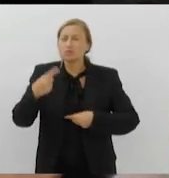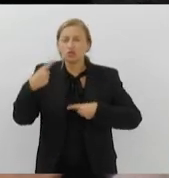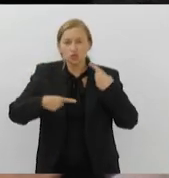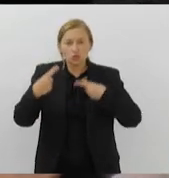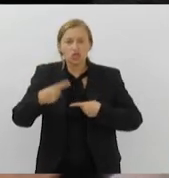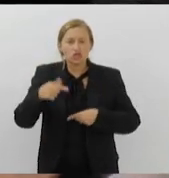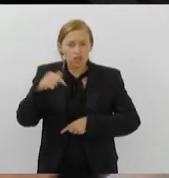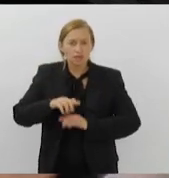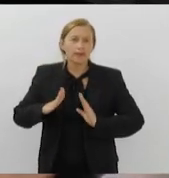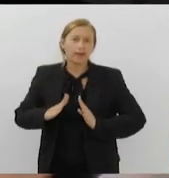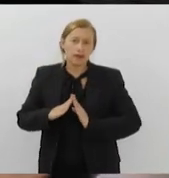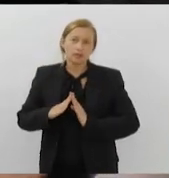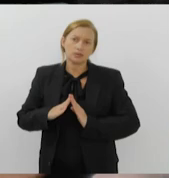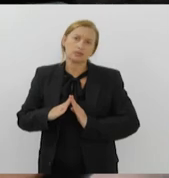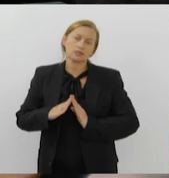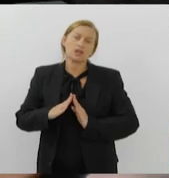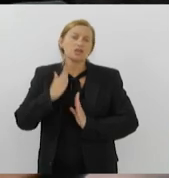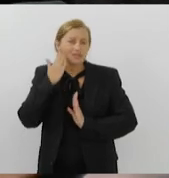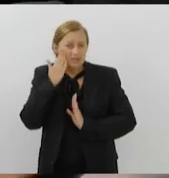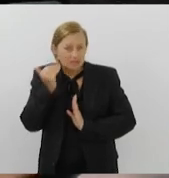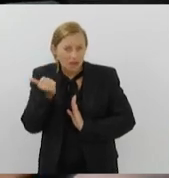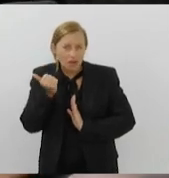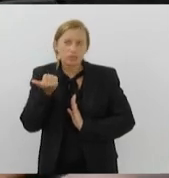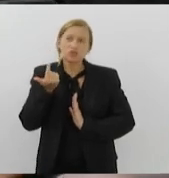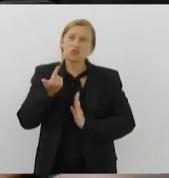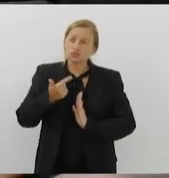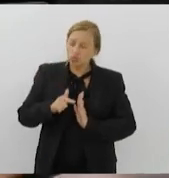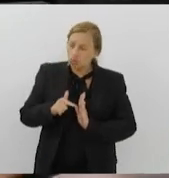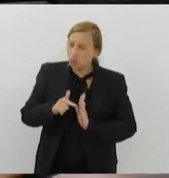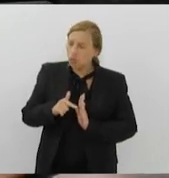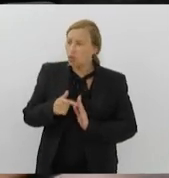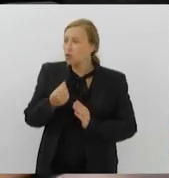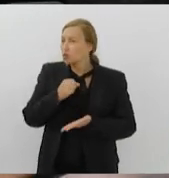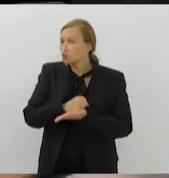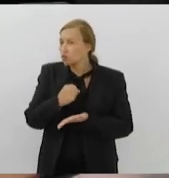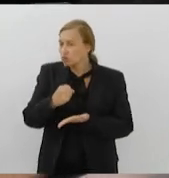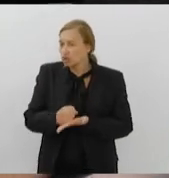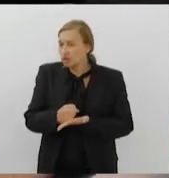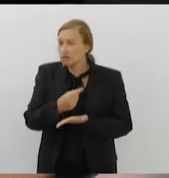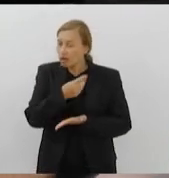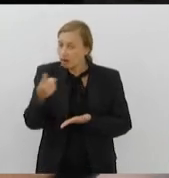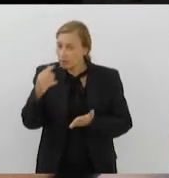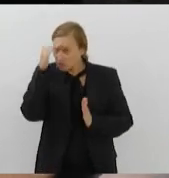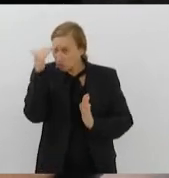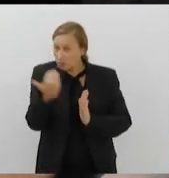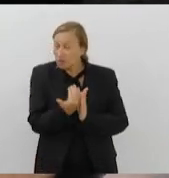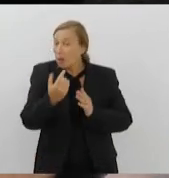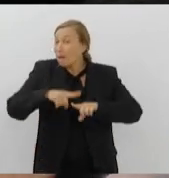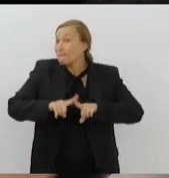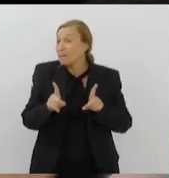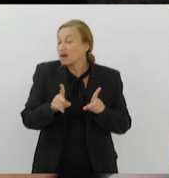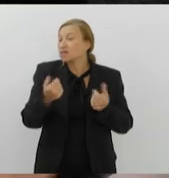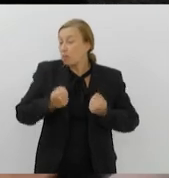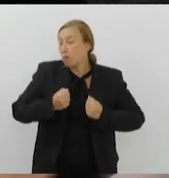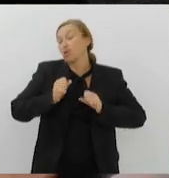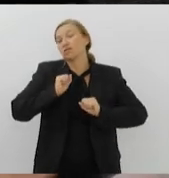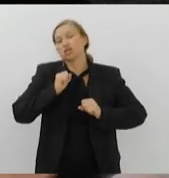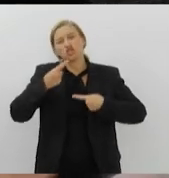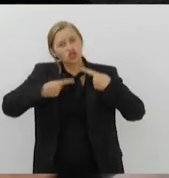casa. A gente sabe, mais uma vez, os contratos estão aí para ser cumpridos, mas podem ser